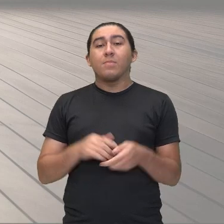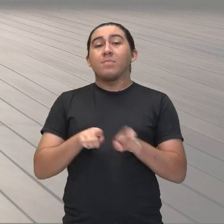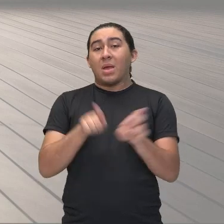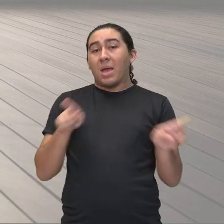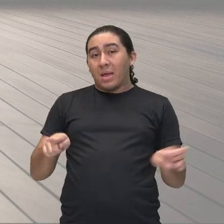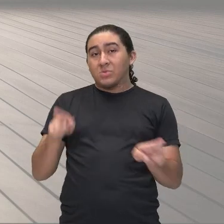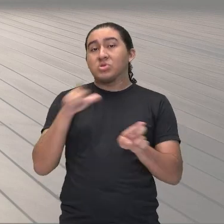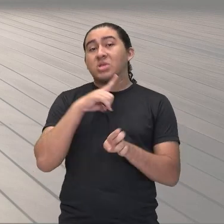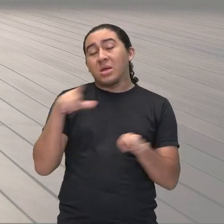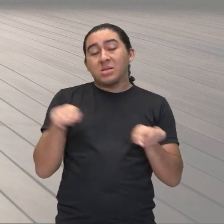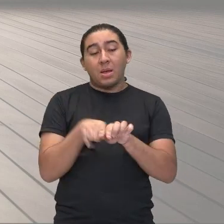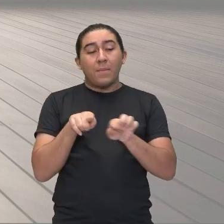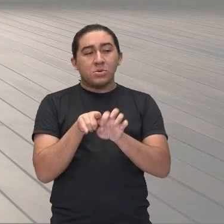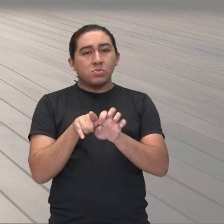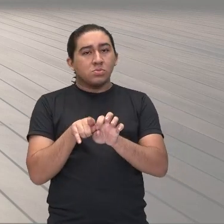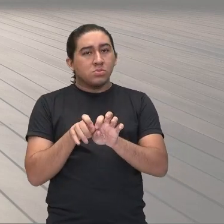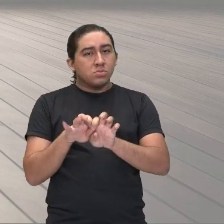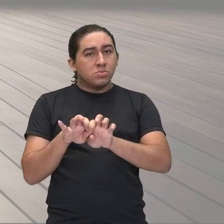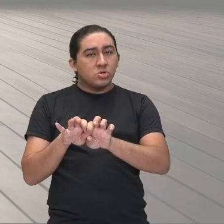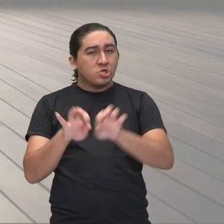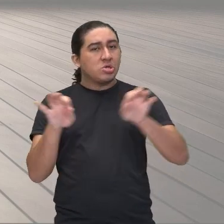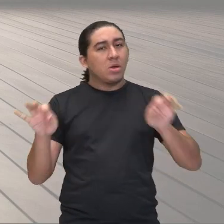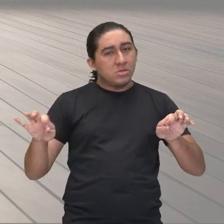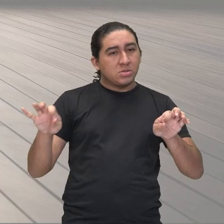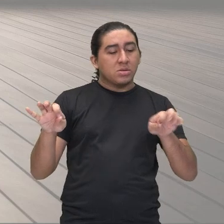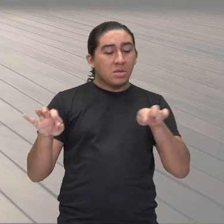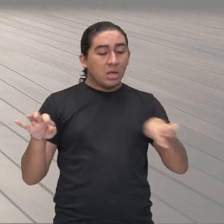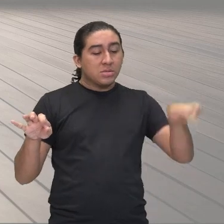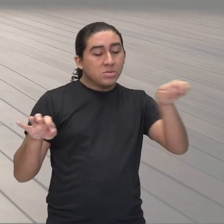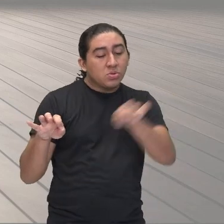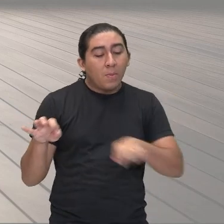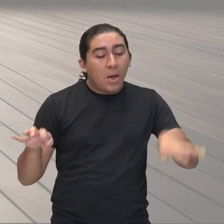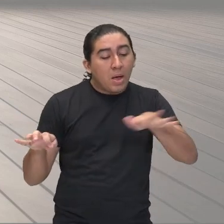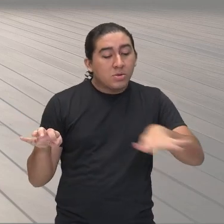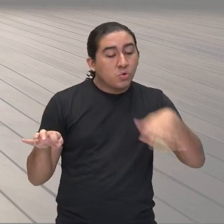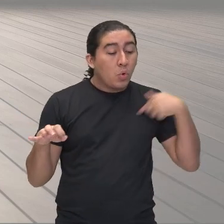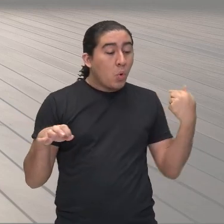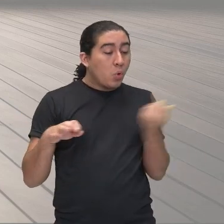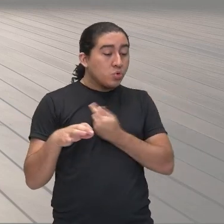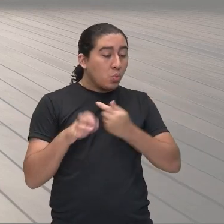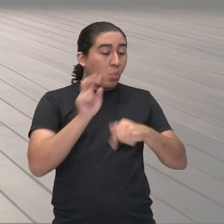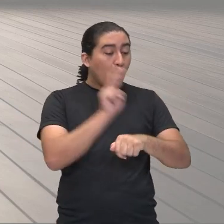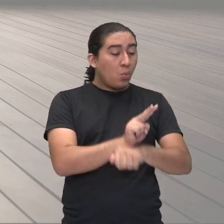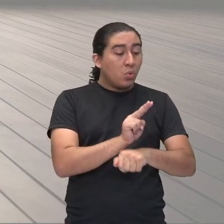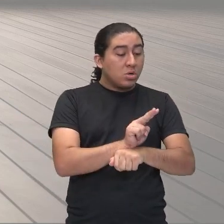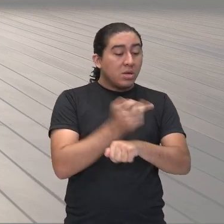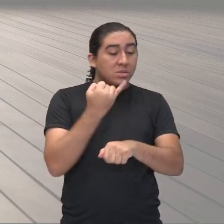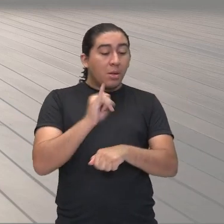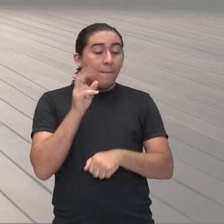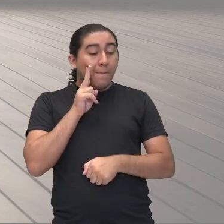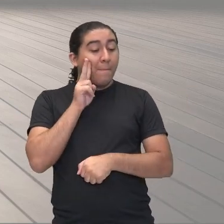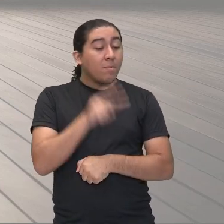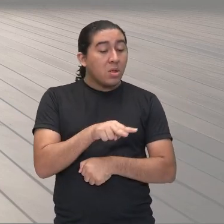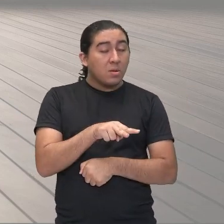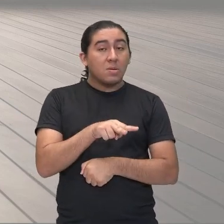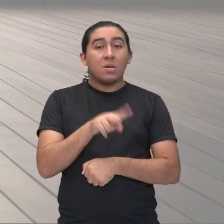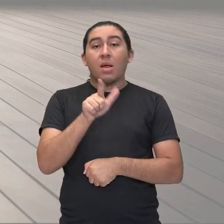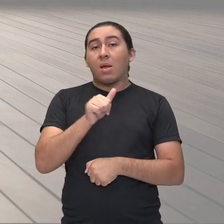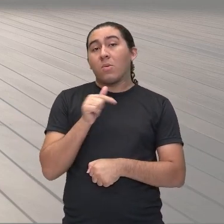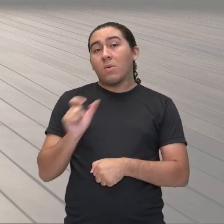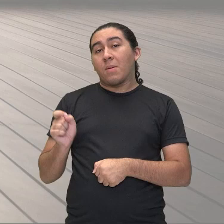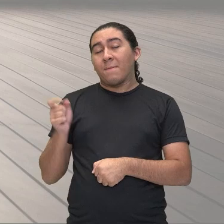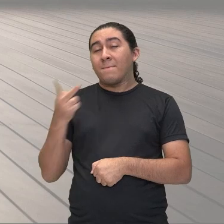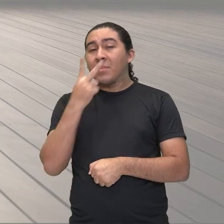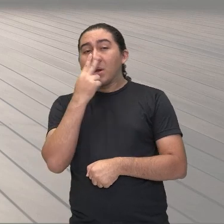sustenta, que nos nutre. Quando olhamos, percebemos o quê? A questão de